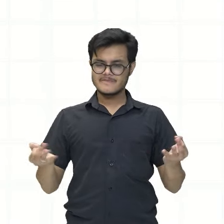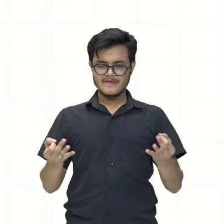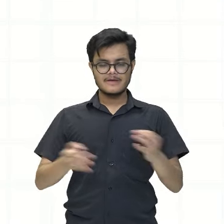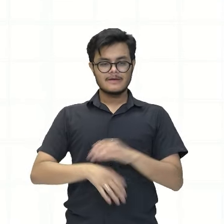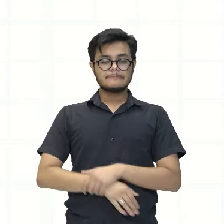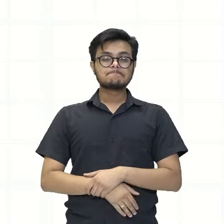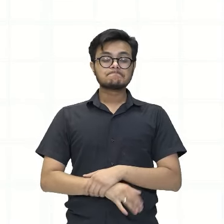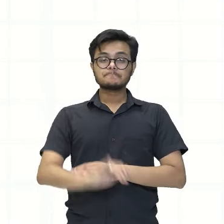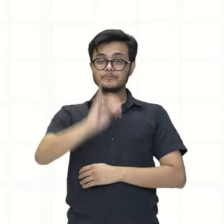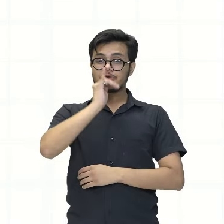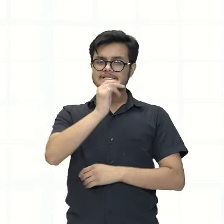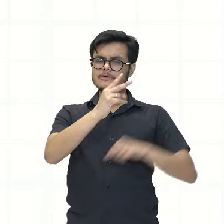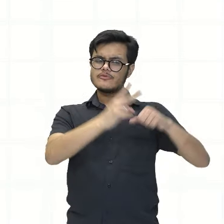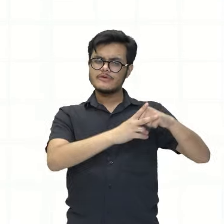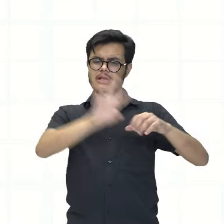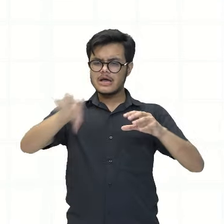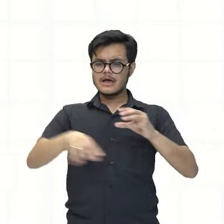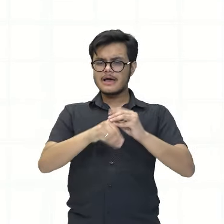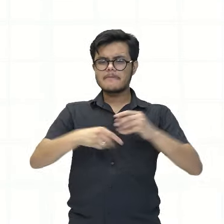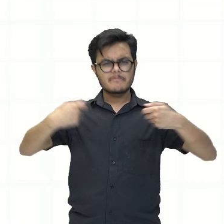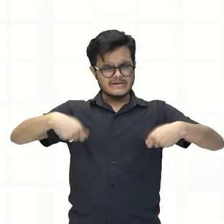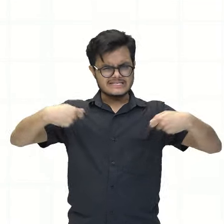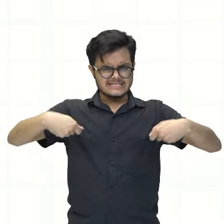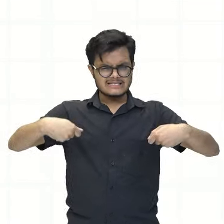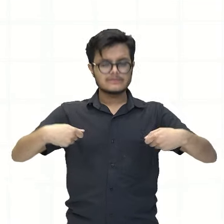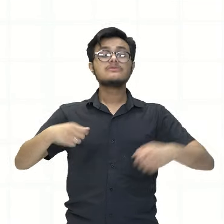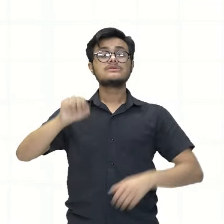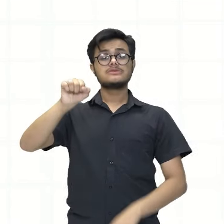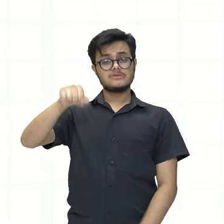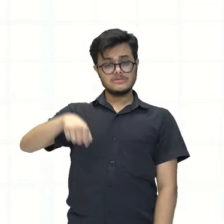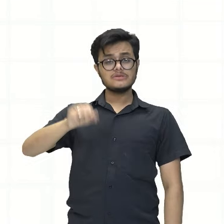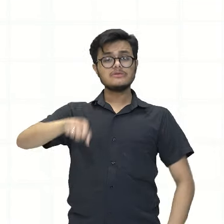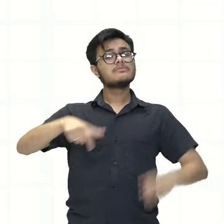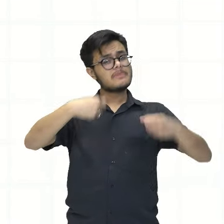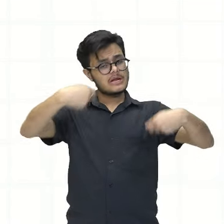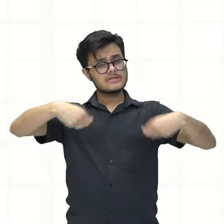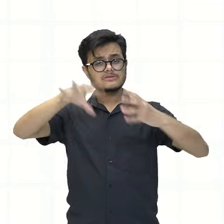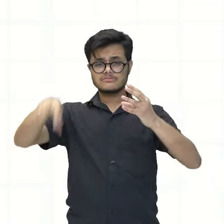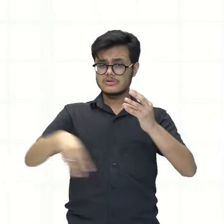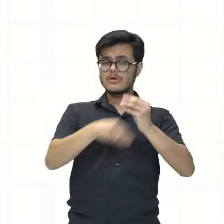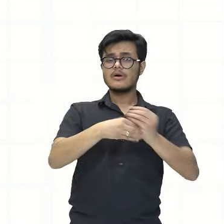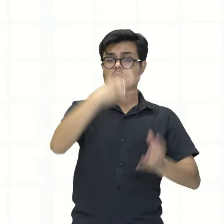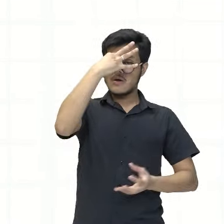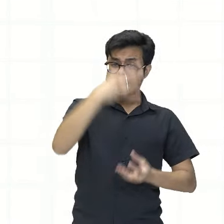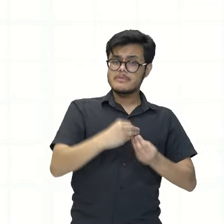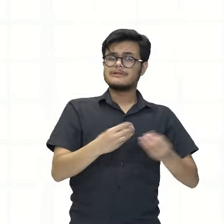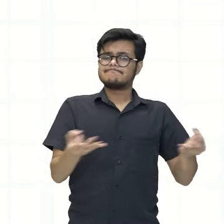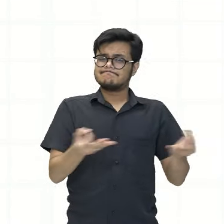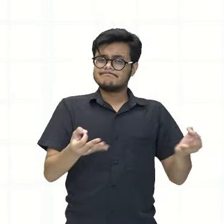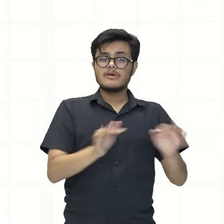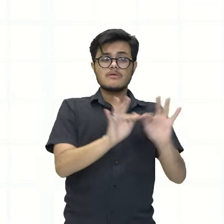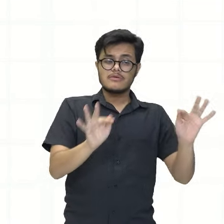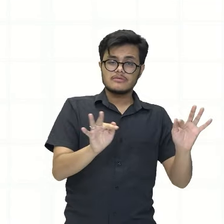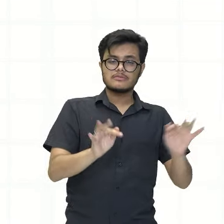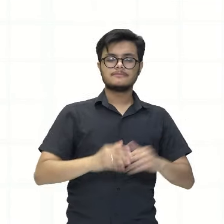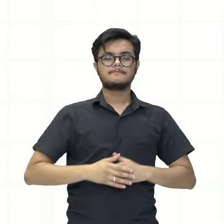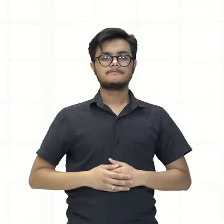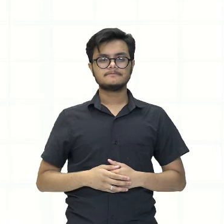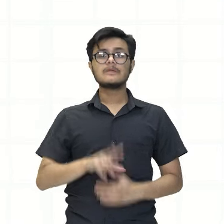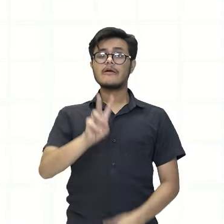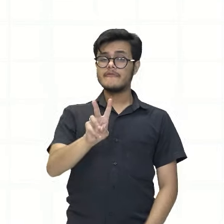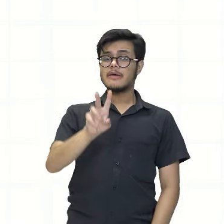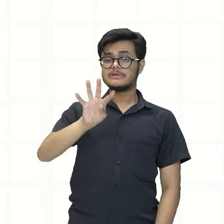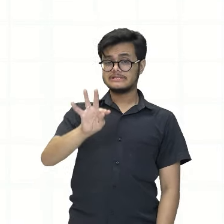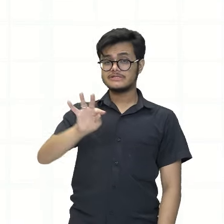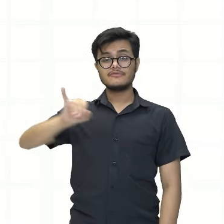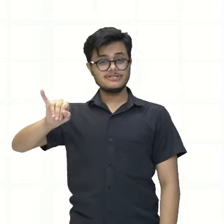de complemento Sim a gente já conversou sobre isso o verbo precisar pede complemento então sim inclusive ele é verbo transitivo por